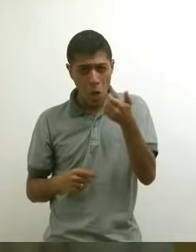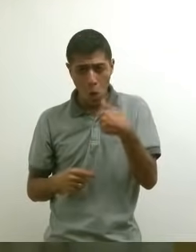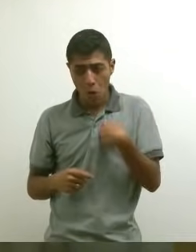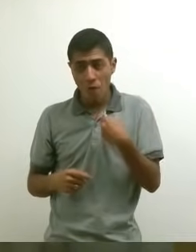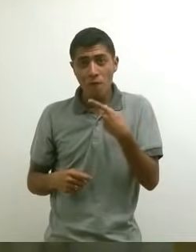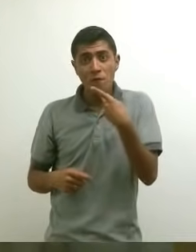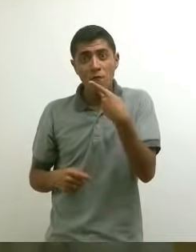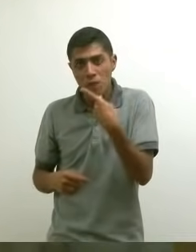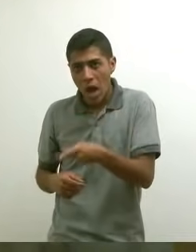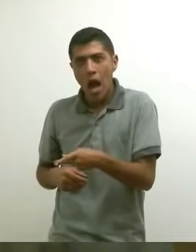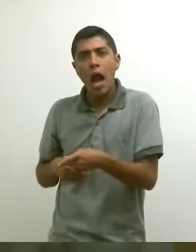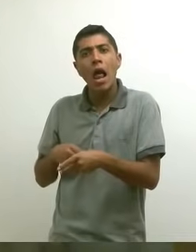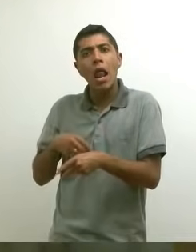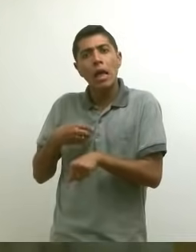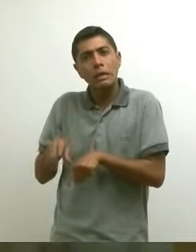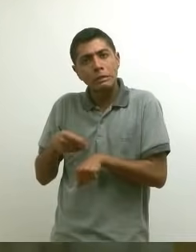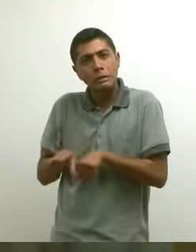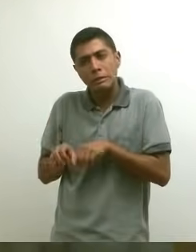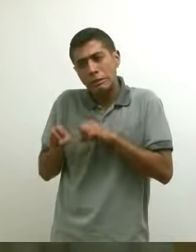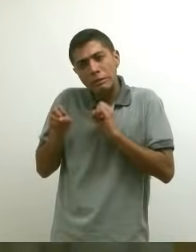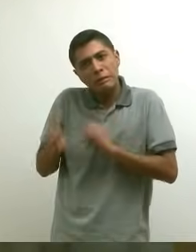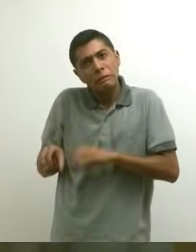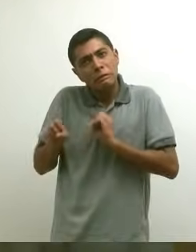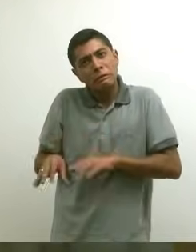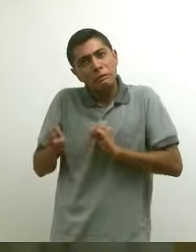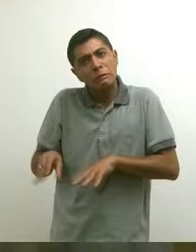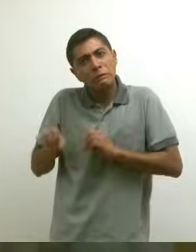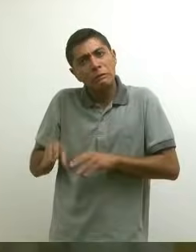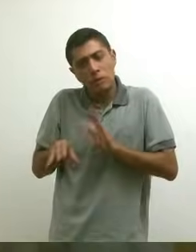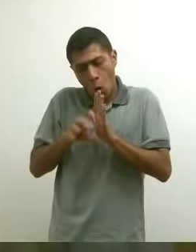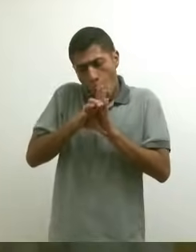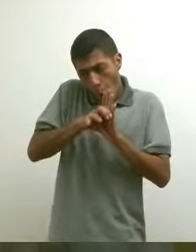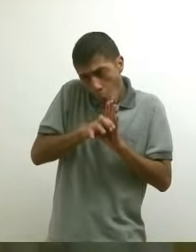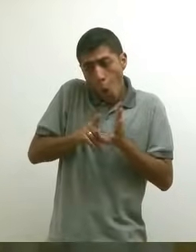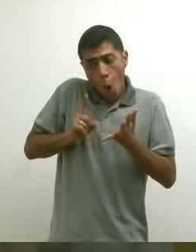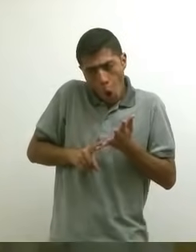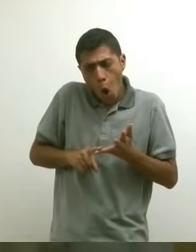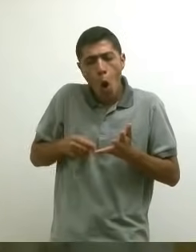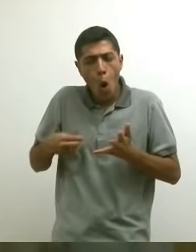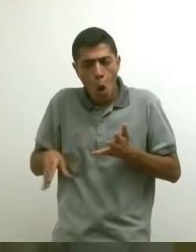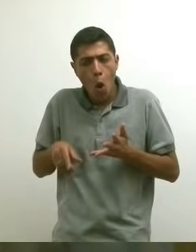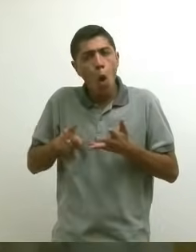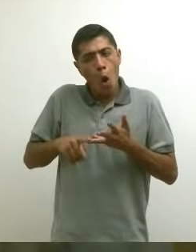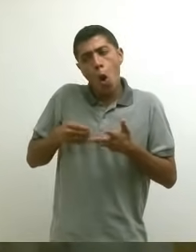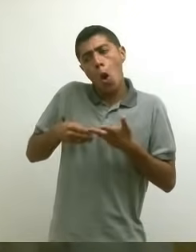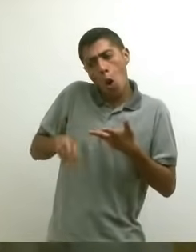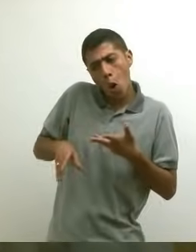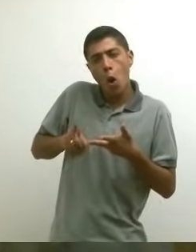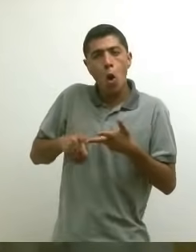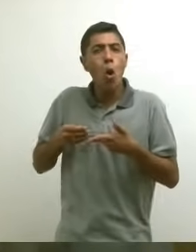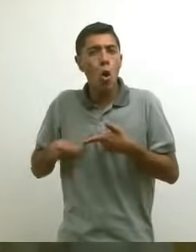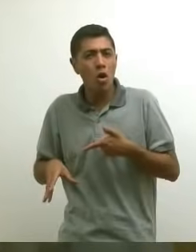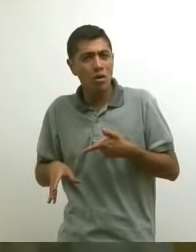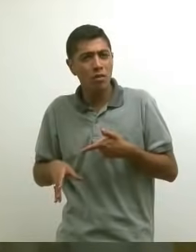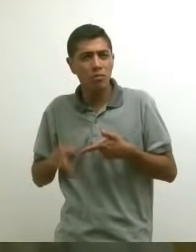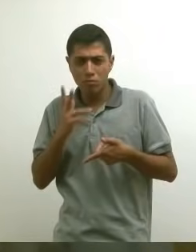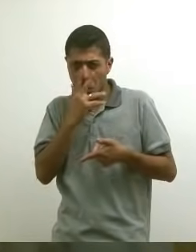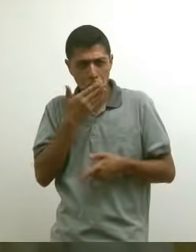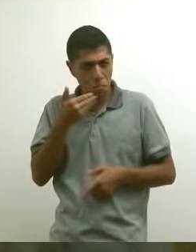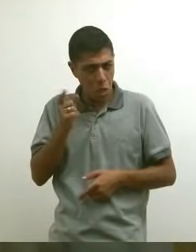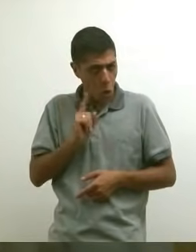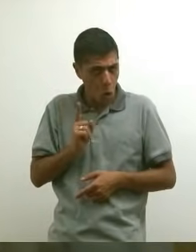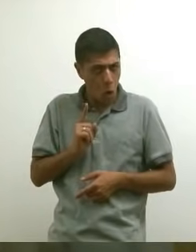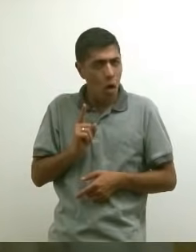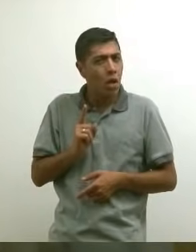tanto as crianças no sentido de em chelas de conceitos mas como você vê a importância de falar com as